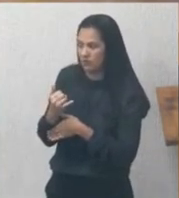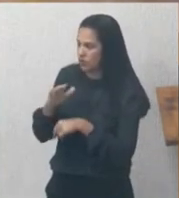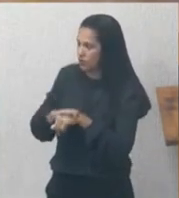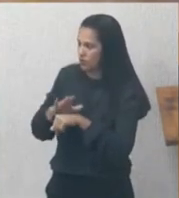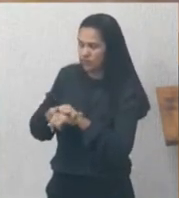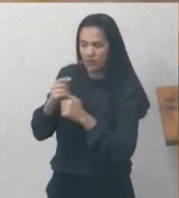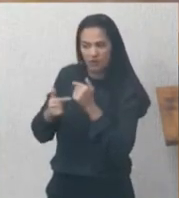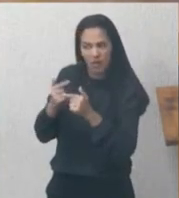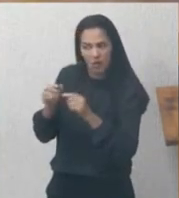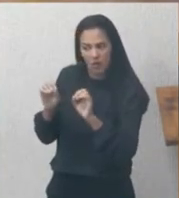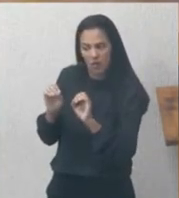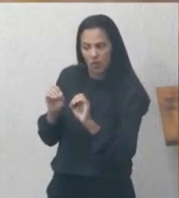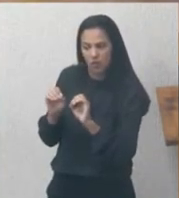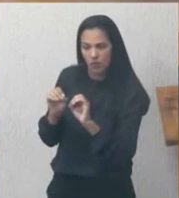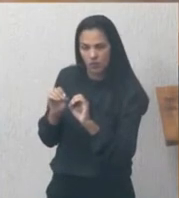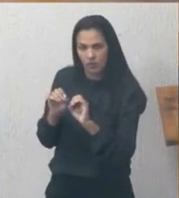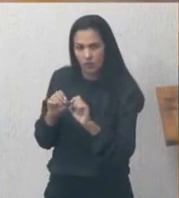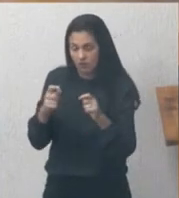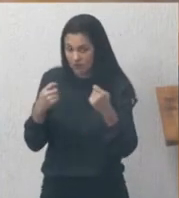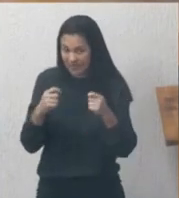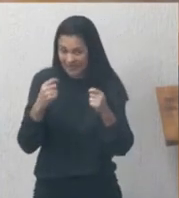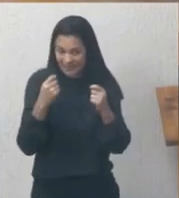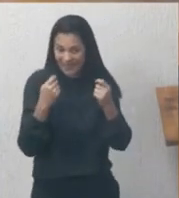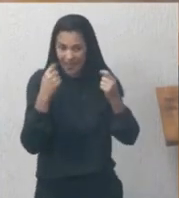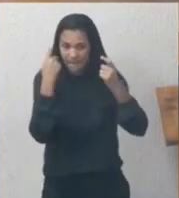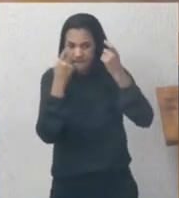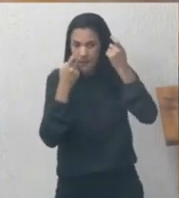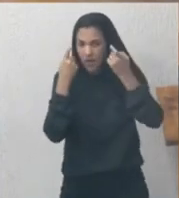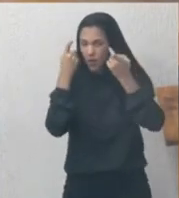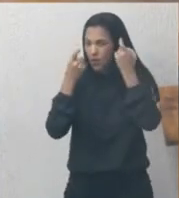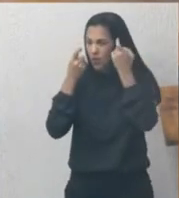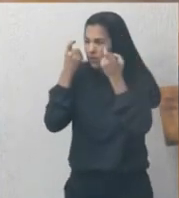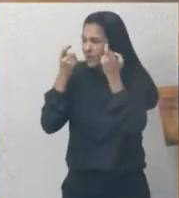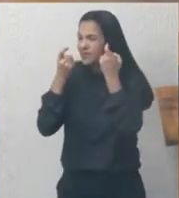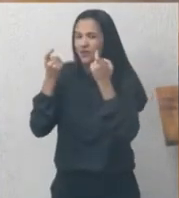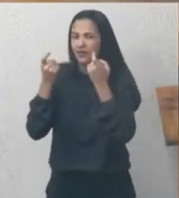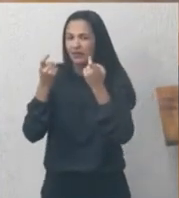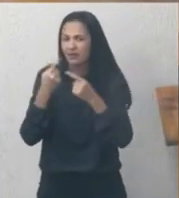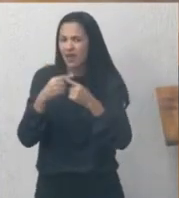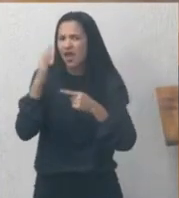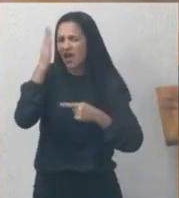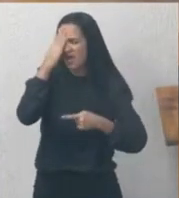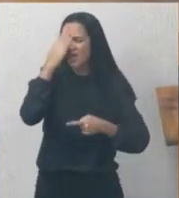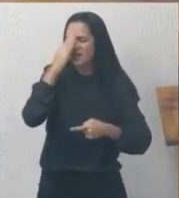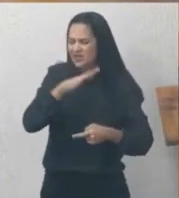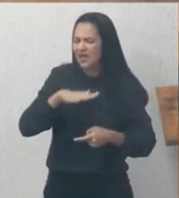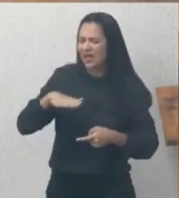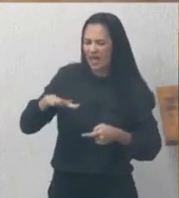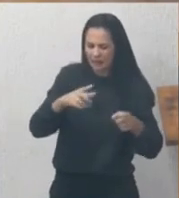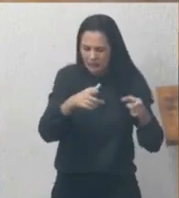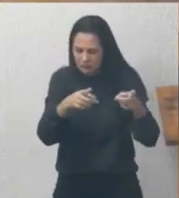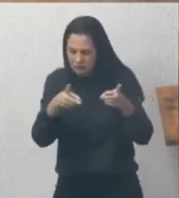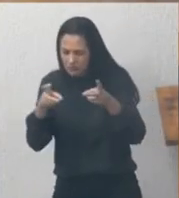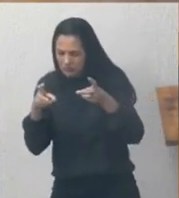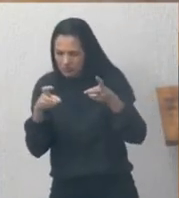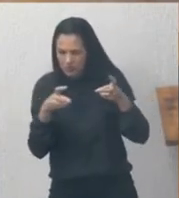o trabalho então a gente tem toda uma preocupação porque isso infelizmente o feminicídio tá aí todo mundo vê acompanha aí o cidadão vem lá